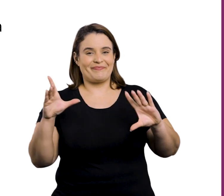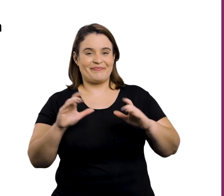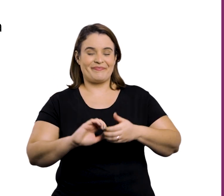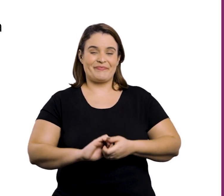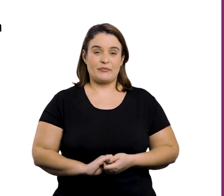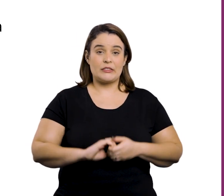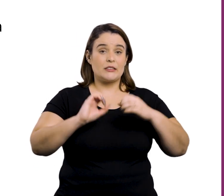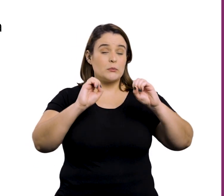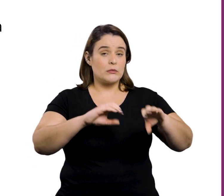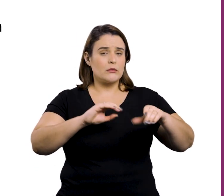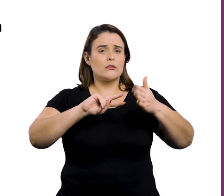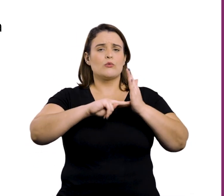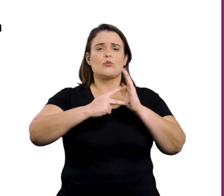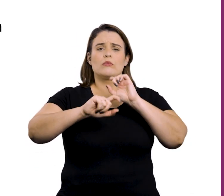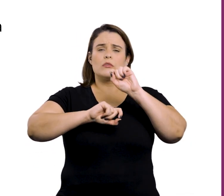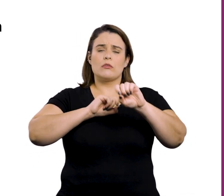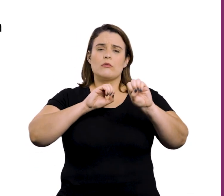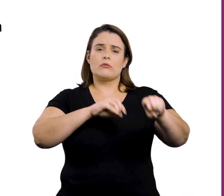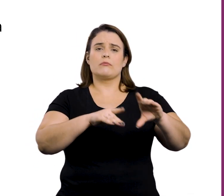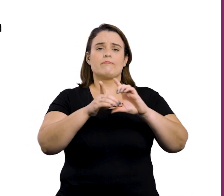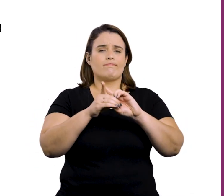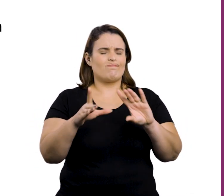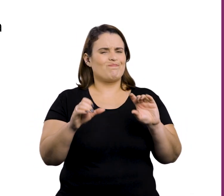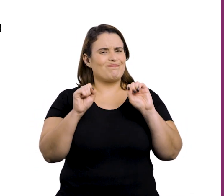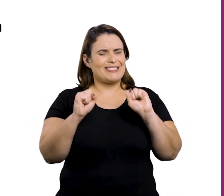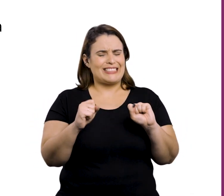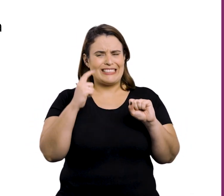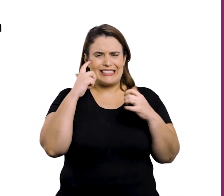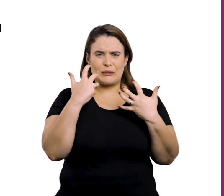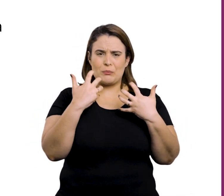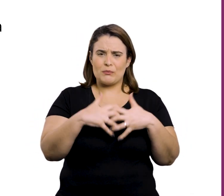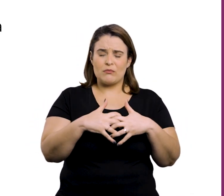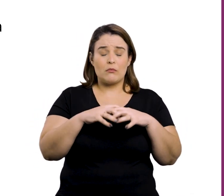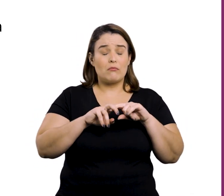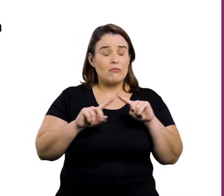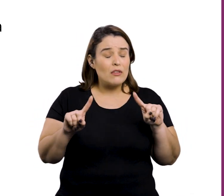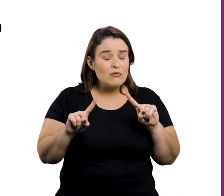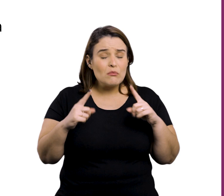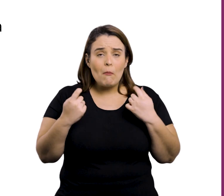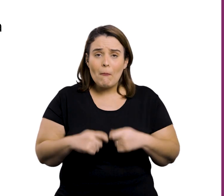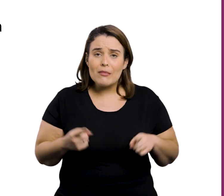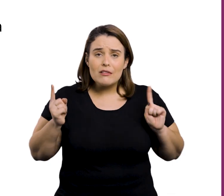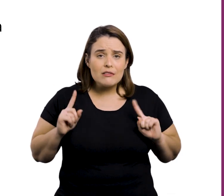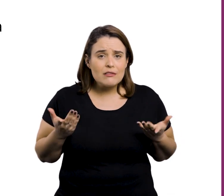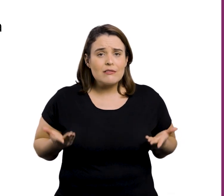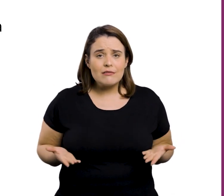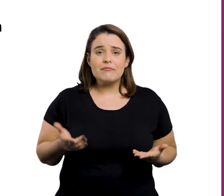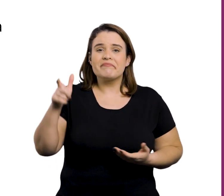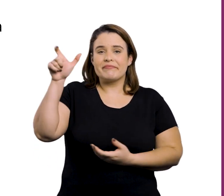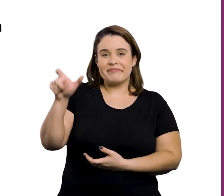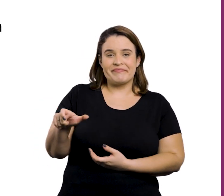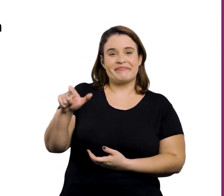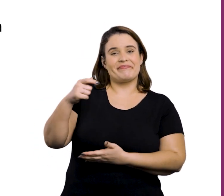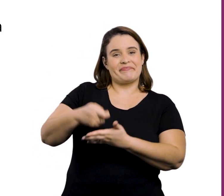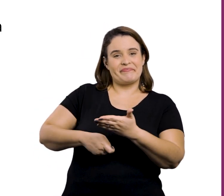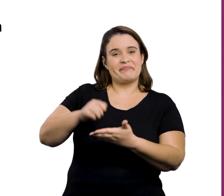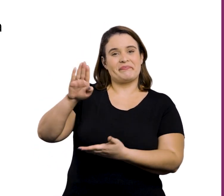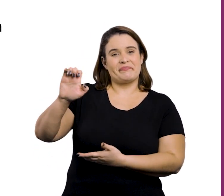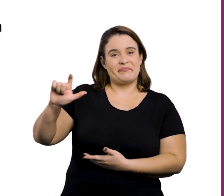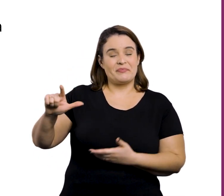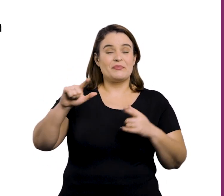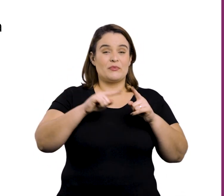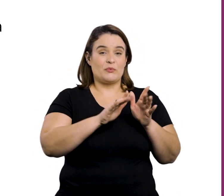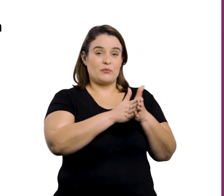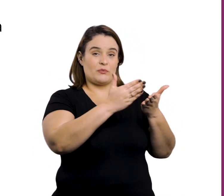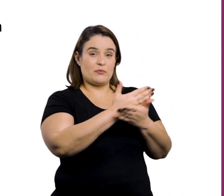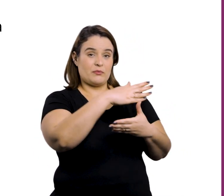democrática. Explicar o que é educação democrática pode ser complicado, mas não deveria ser. Seguindo o texto de Bell Hooks